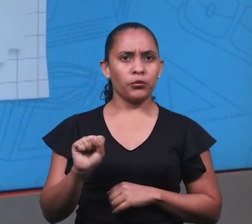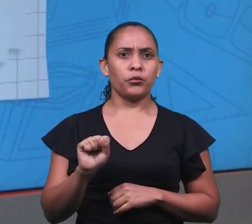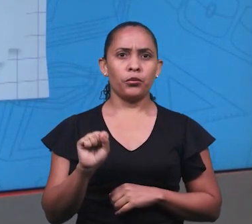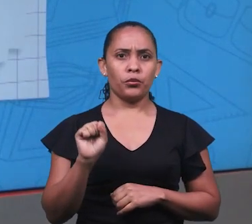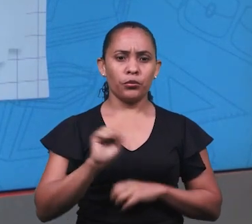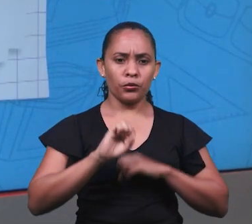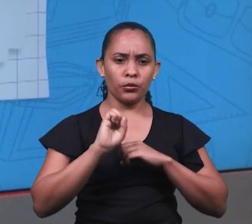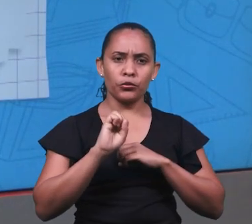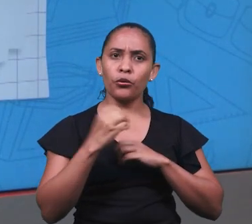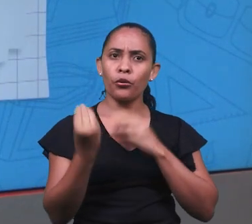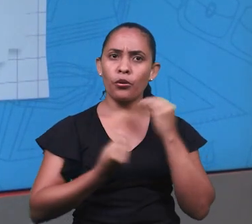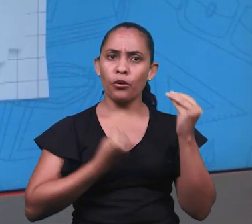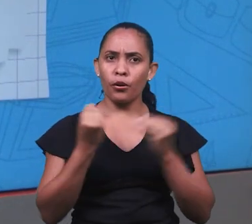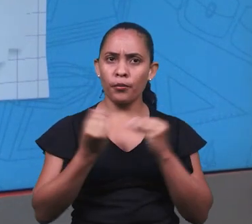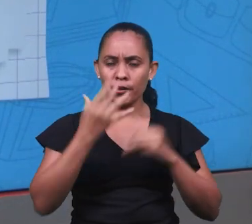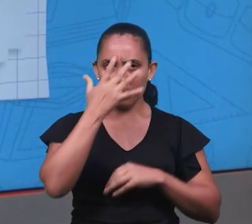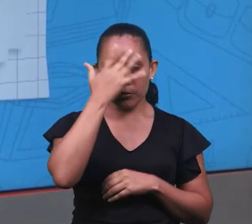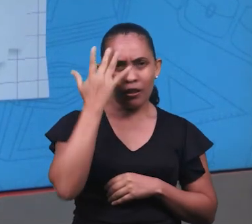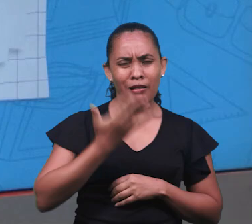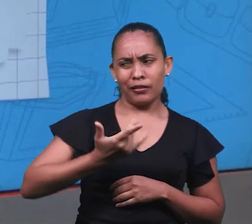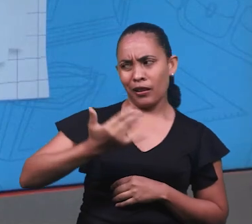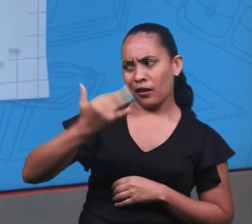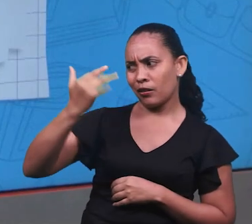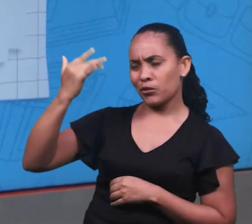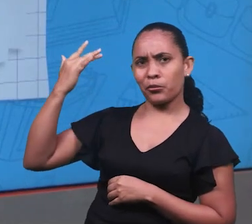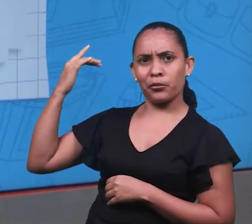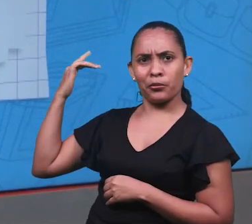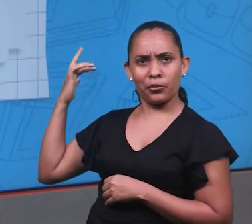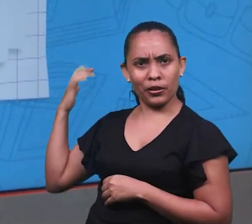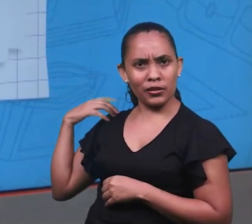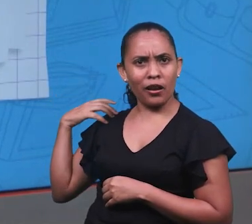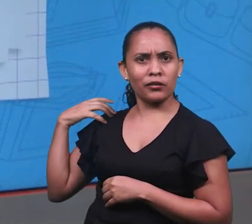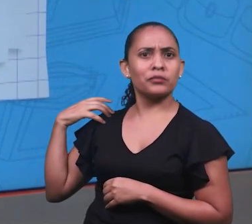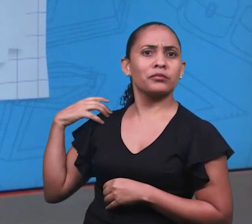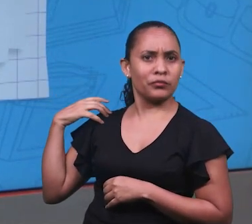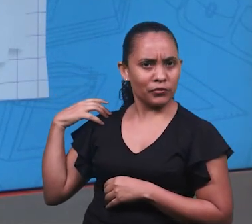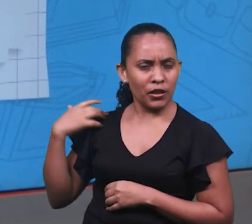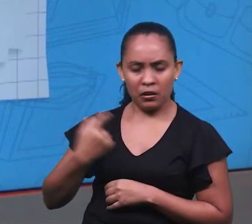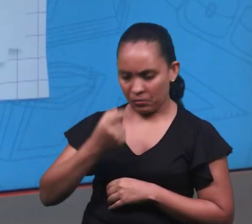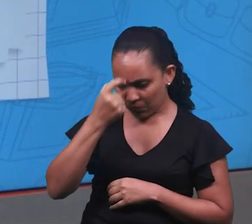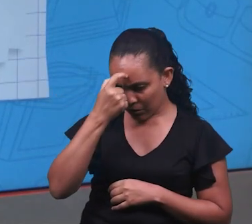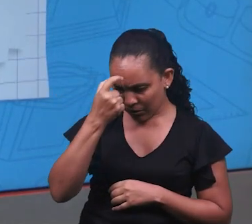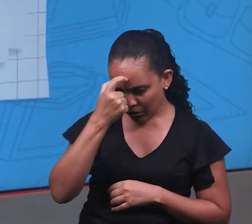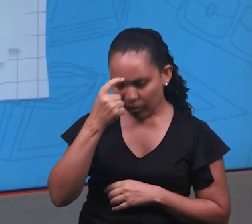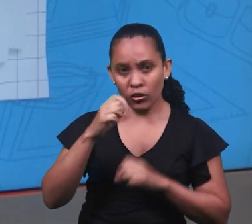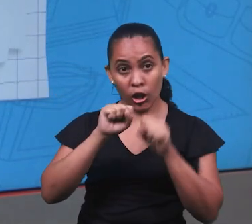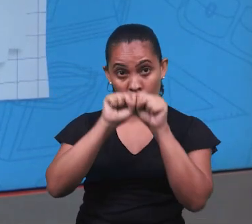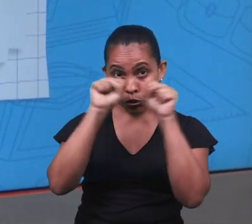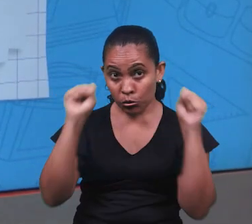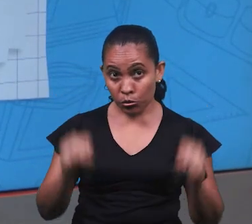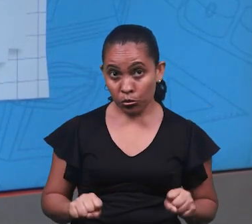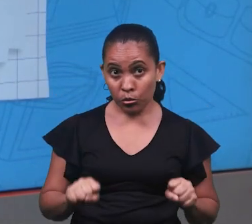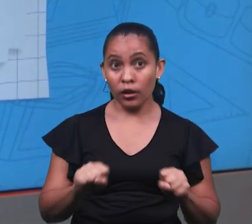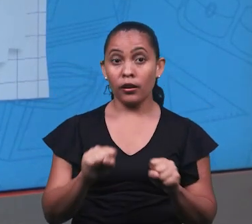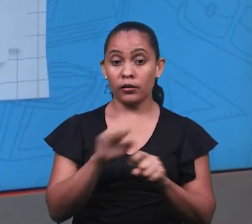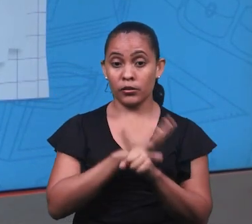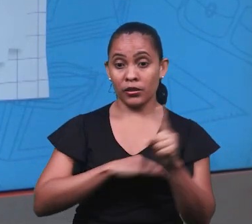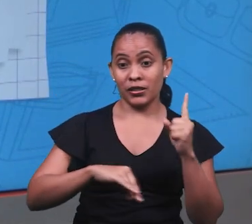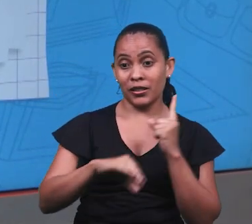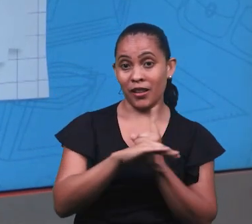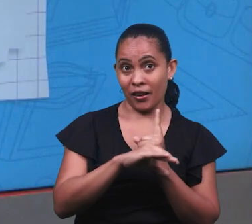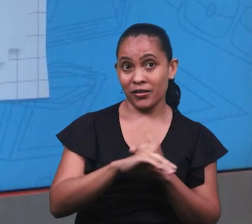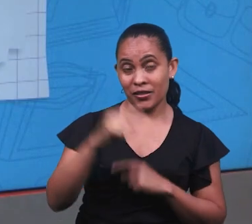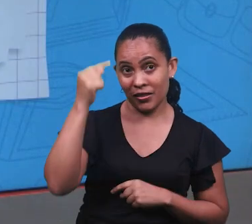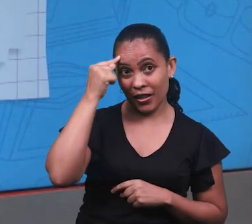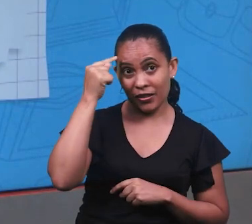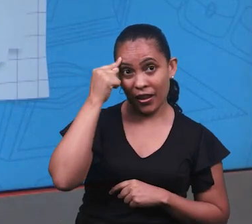sociedade e como que isso está enraizado em outros segmentos sociais. É a estrutura da sociedade que se fundamenta nesse